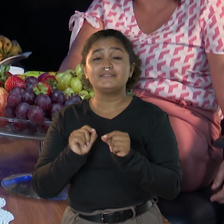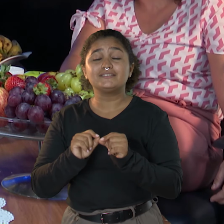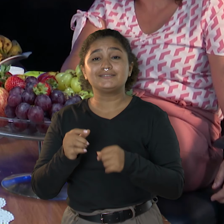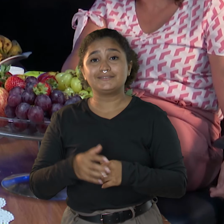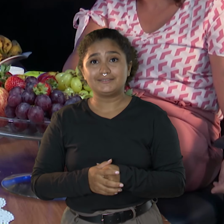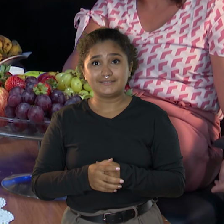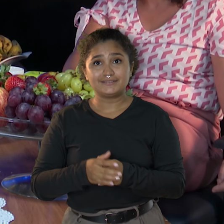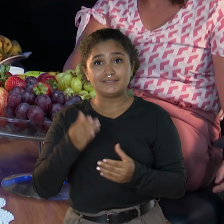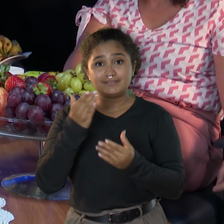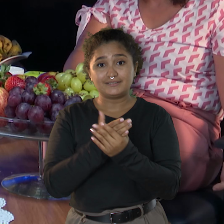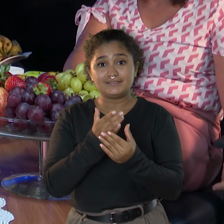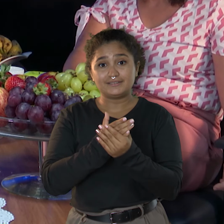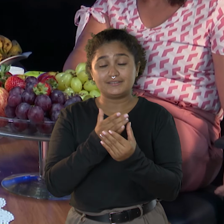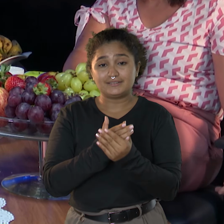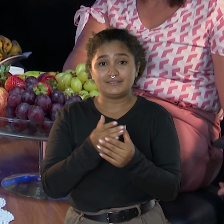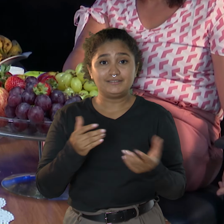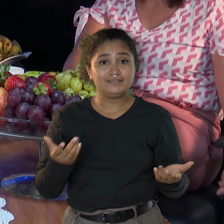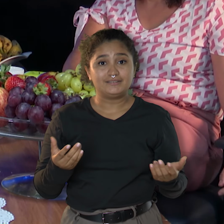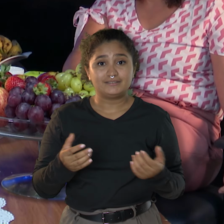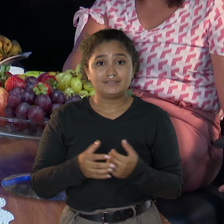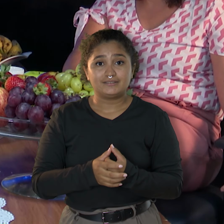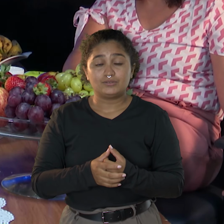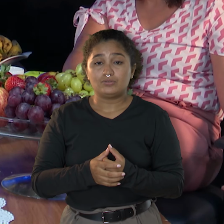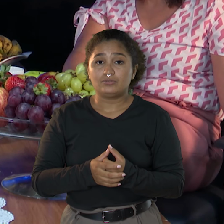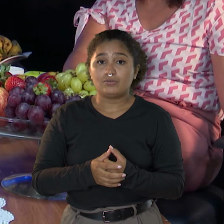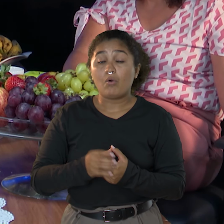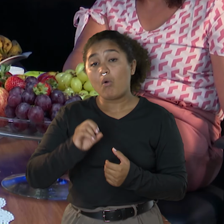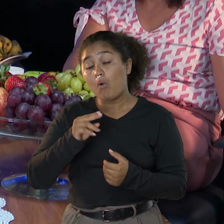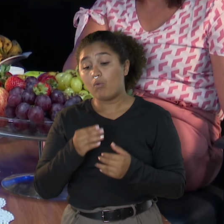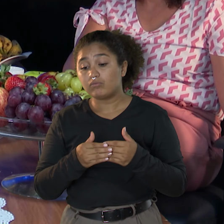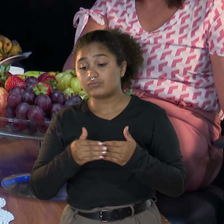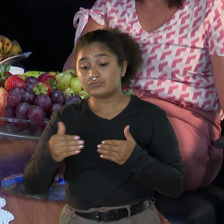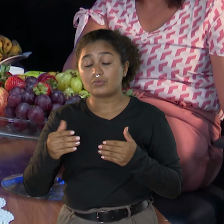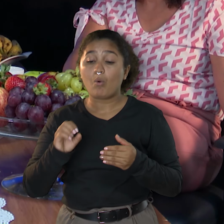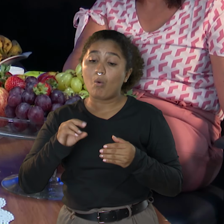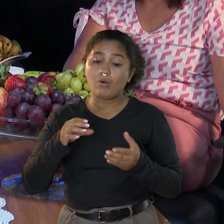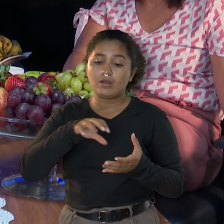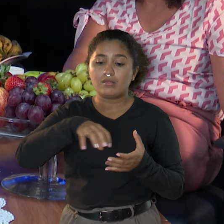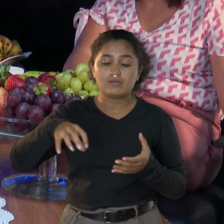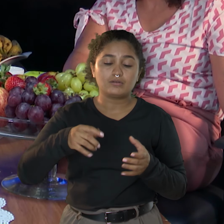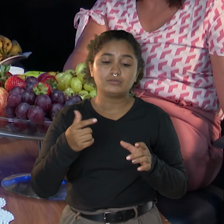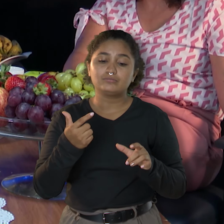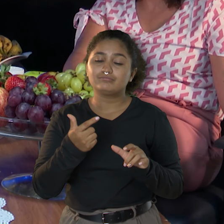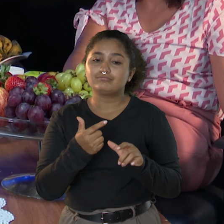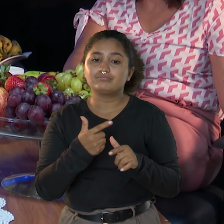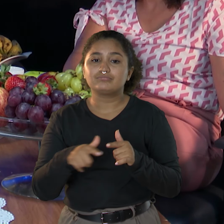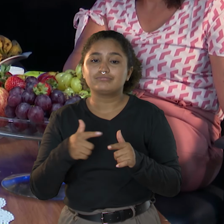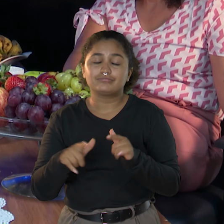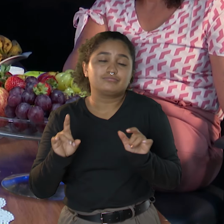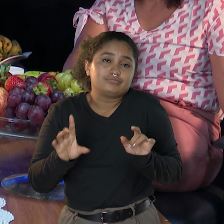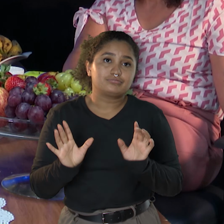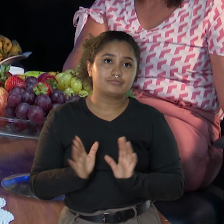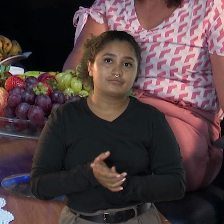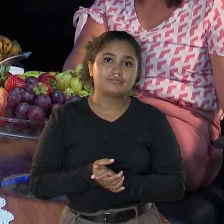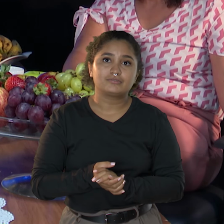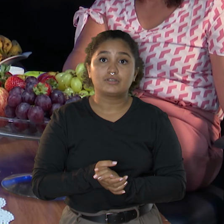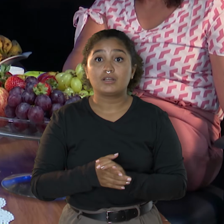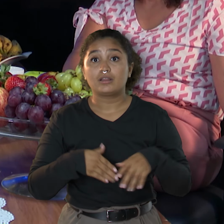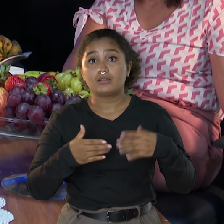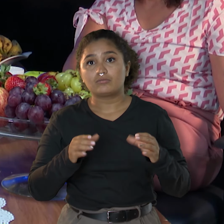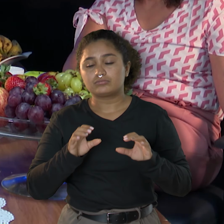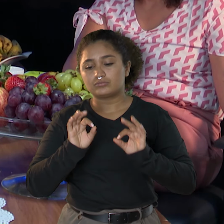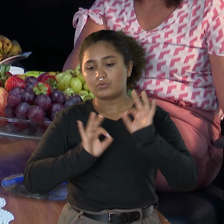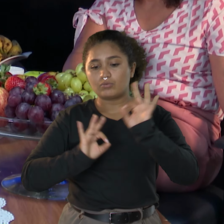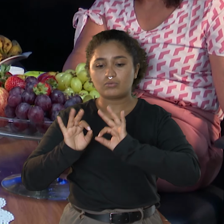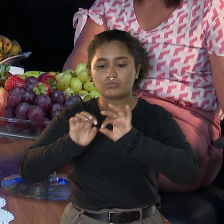nada no processo, o processo não tem que parar. Ou o fluxo tá errado, ou essa divisão não serve para nada. Entendi, Tainá. E aí a gente teve que